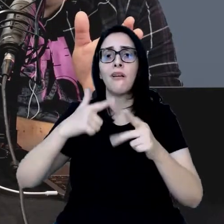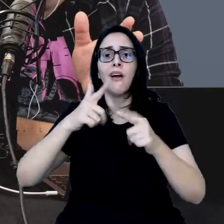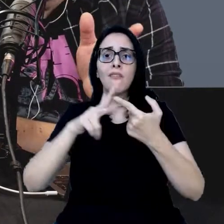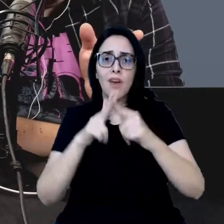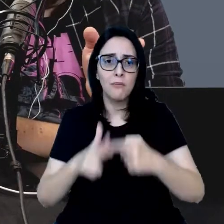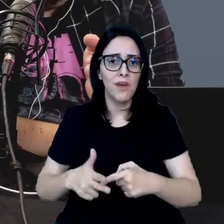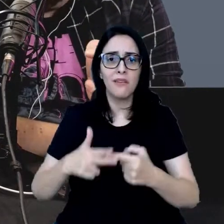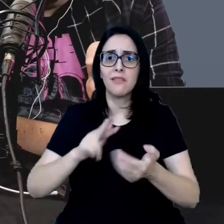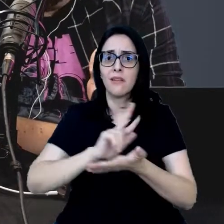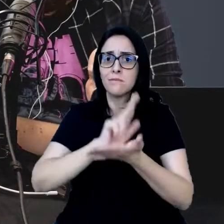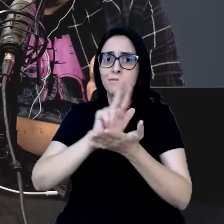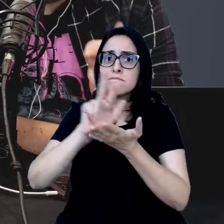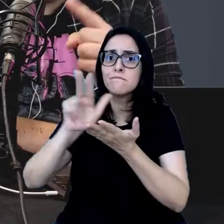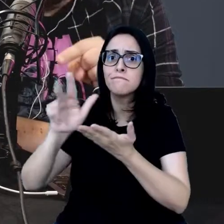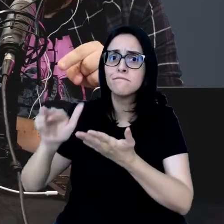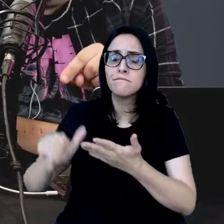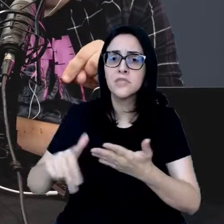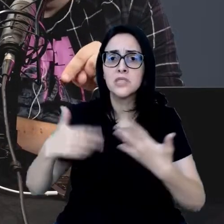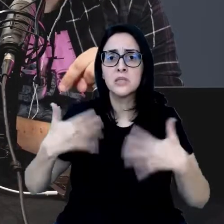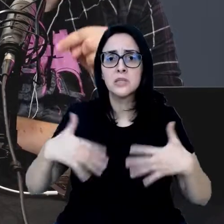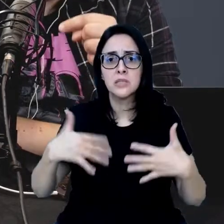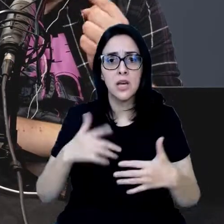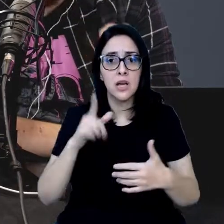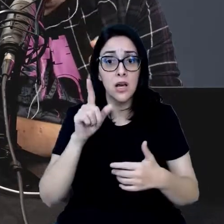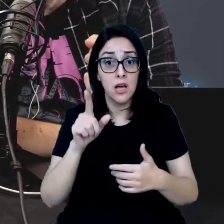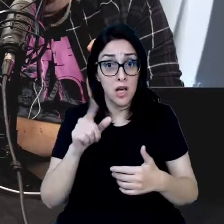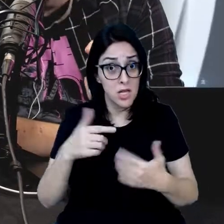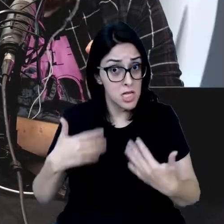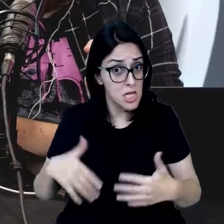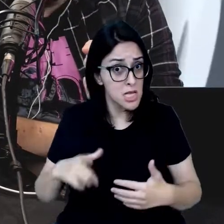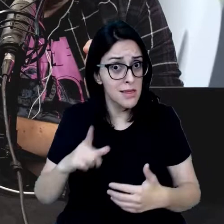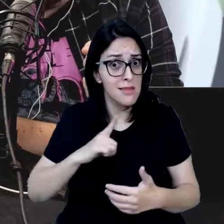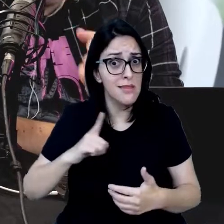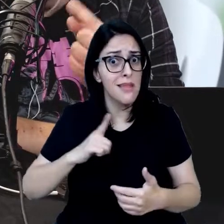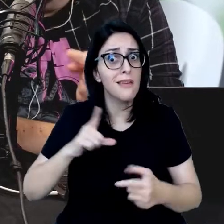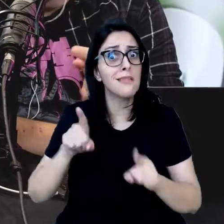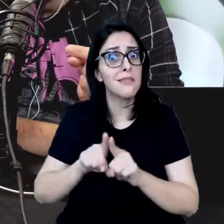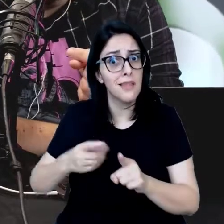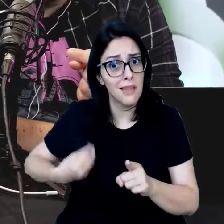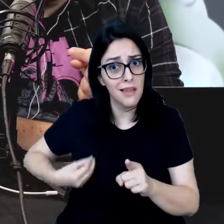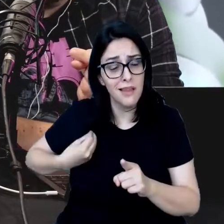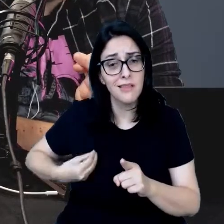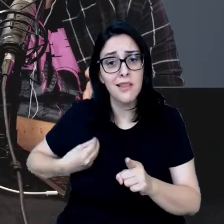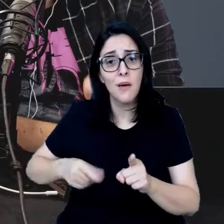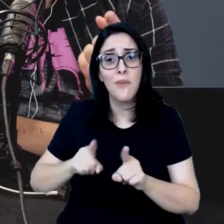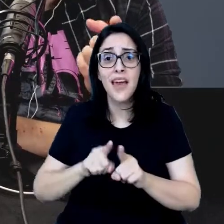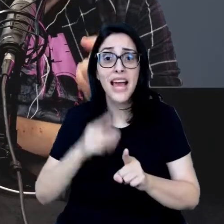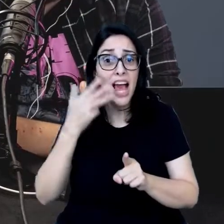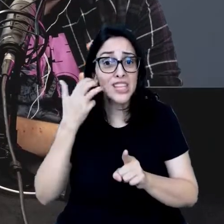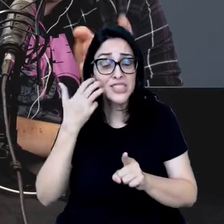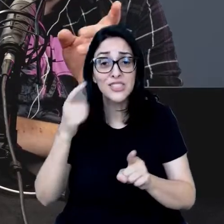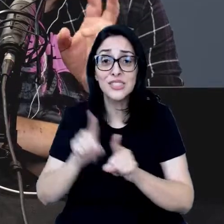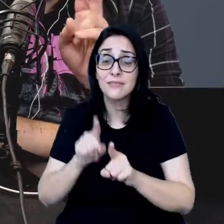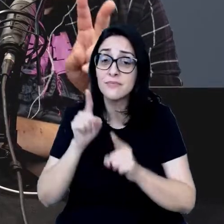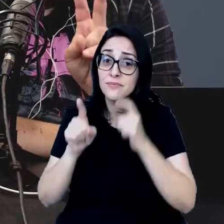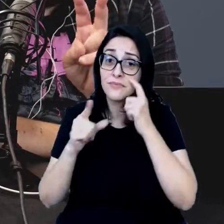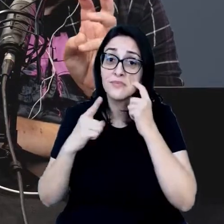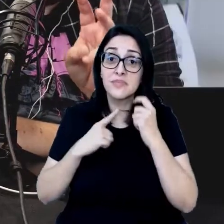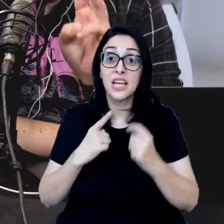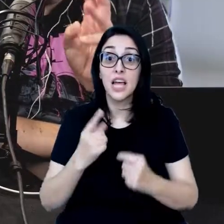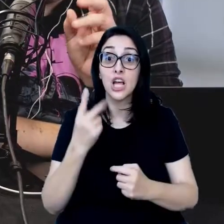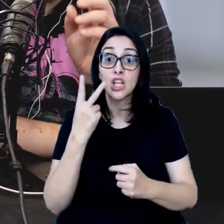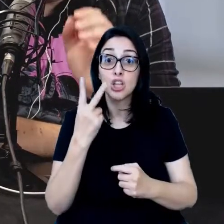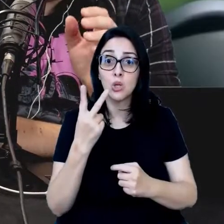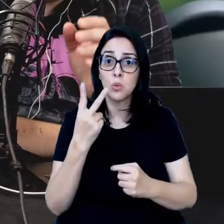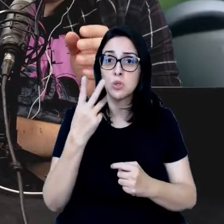ferramentas. Choquinho, o gatinho, tá, o gatinho do filme tá presente também, dá pra você colocar o gatinho do filme. E ele tem